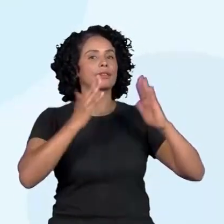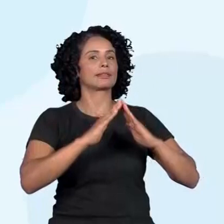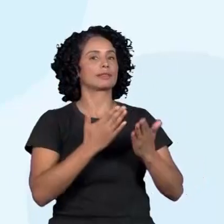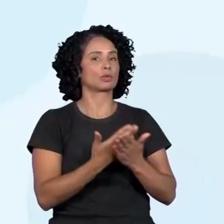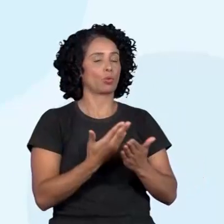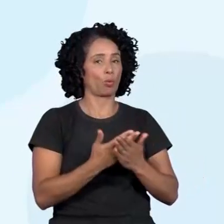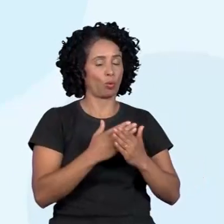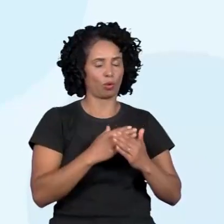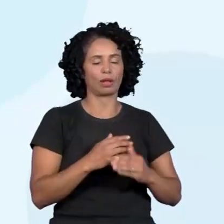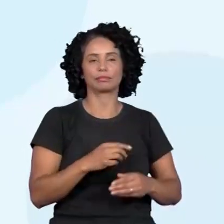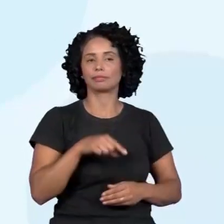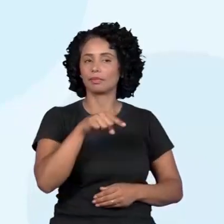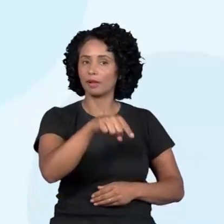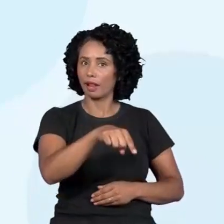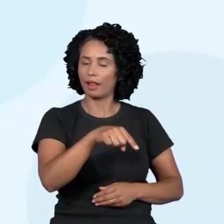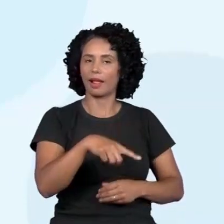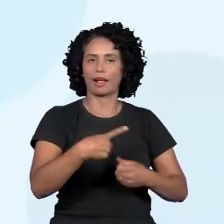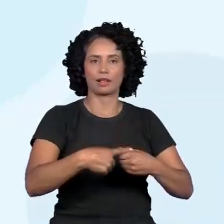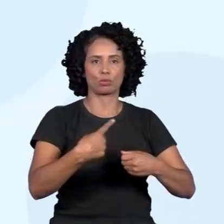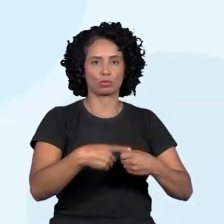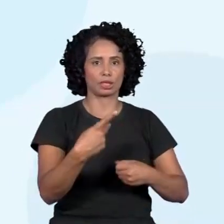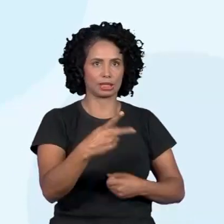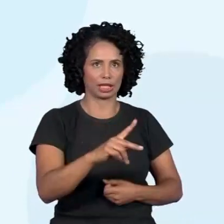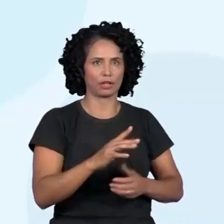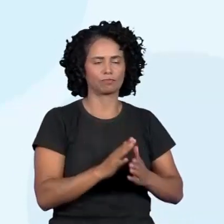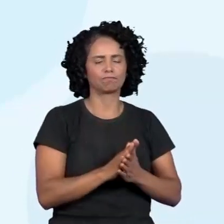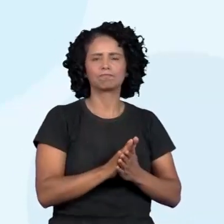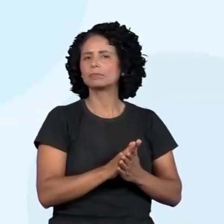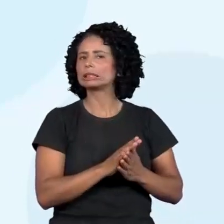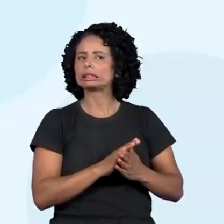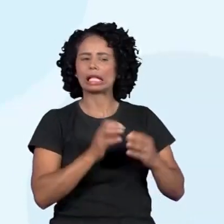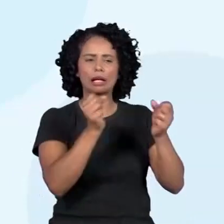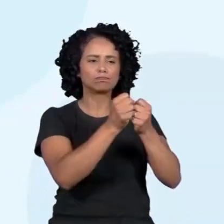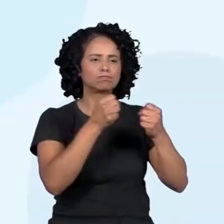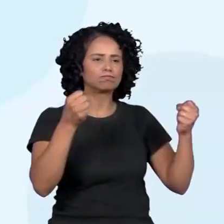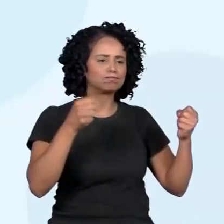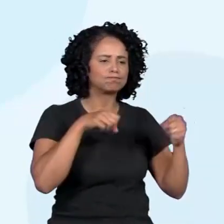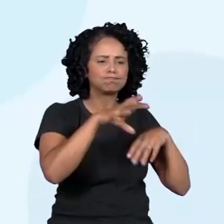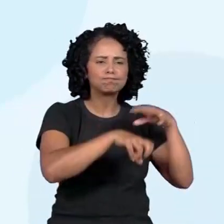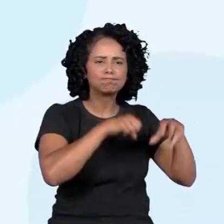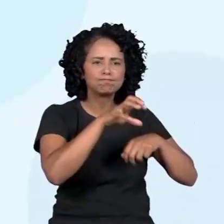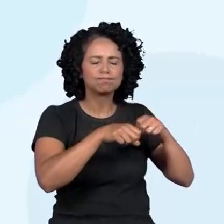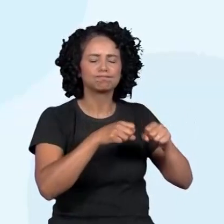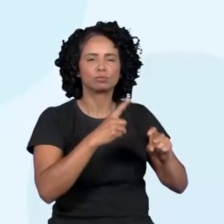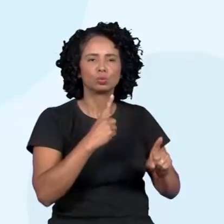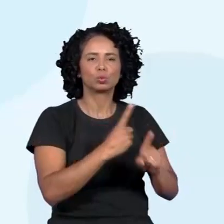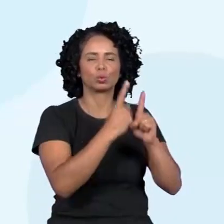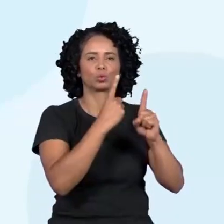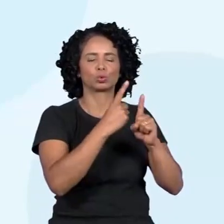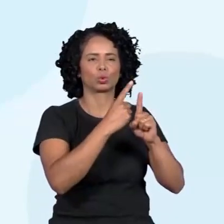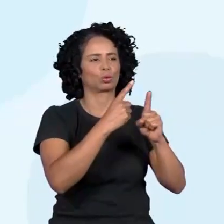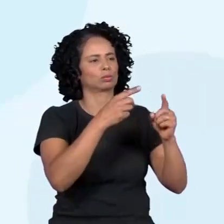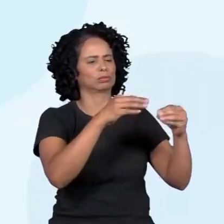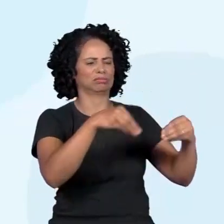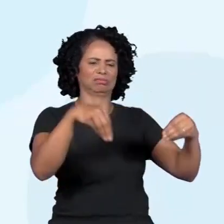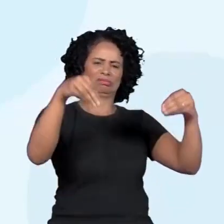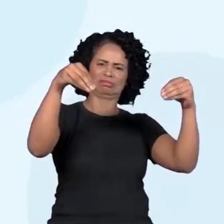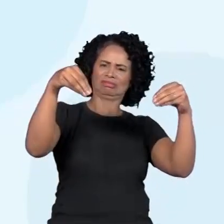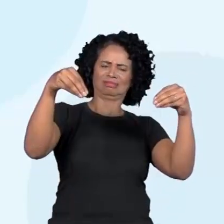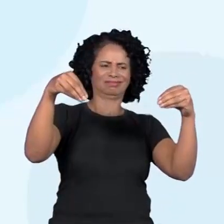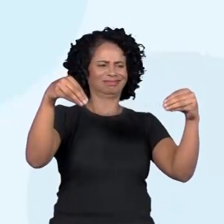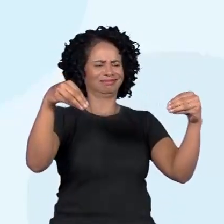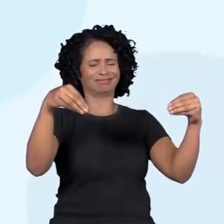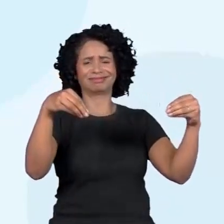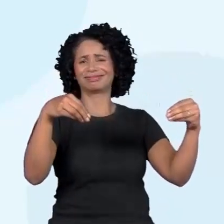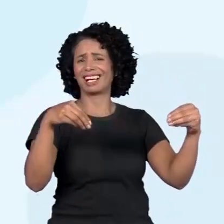sua cidade. Ele procurou a sua fantasia guardada e percebeu que emagreceu um pouco ao